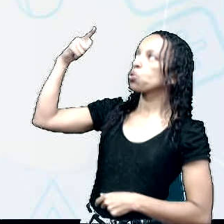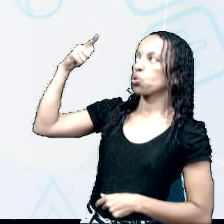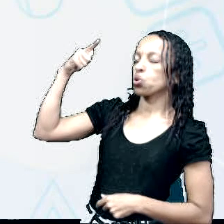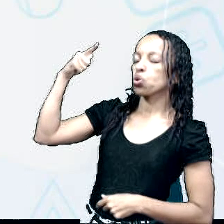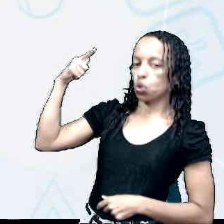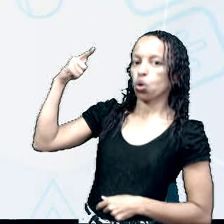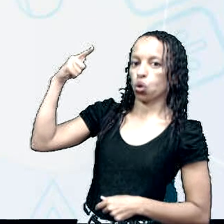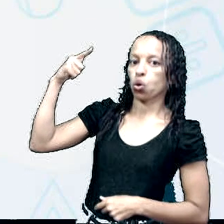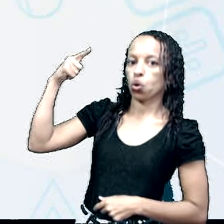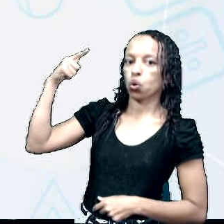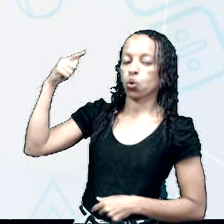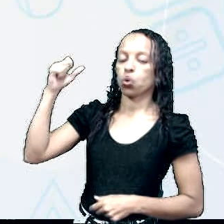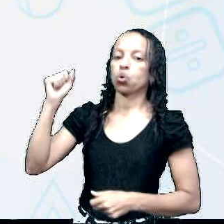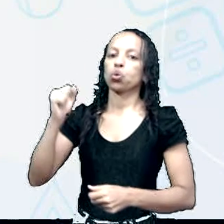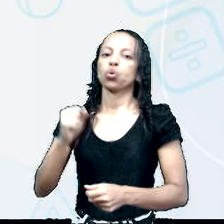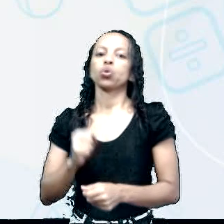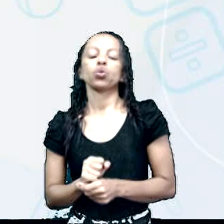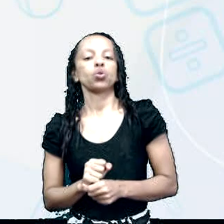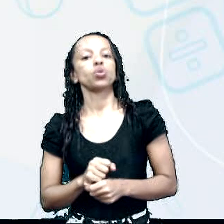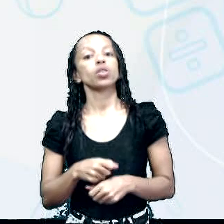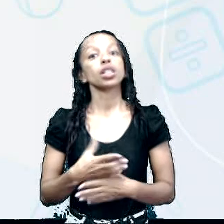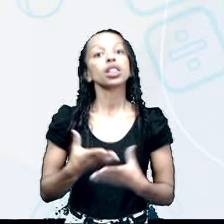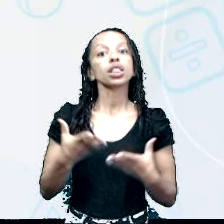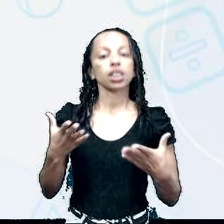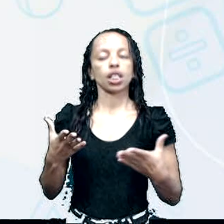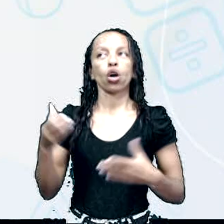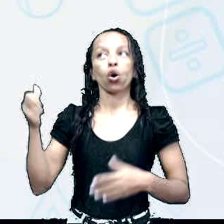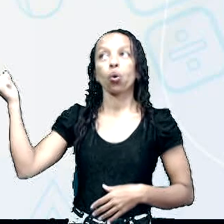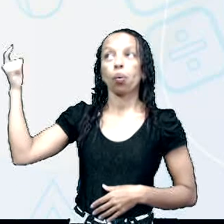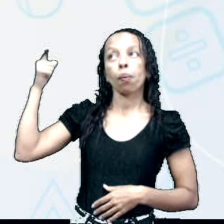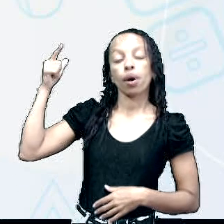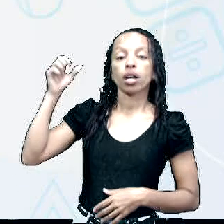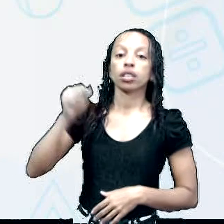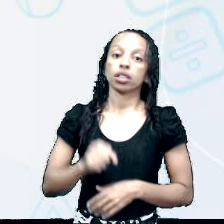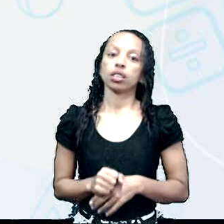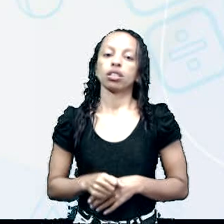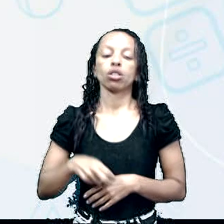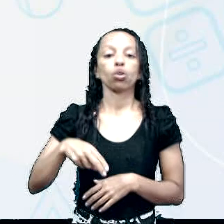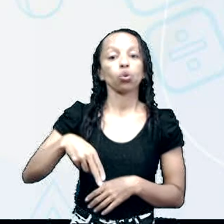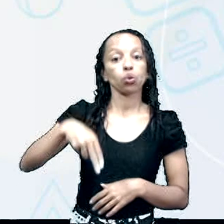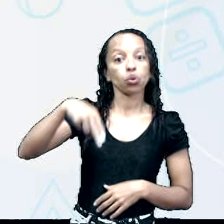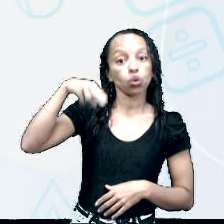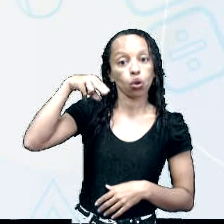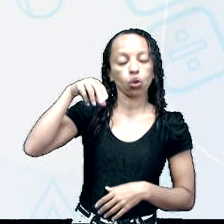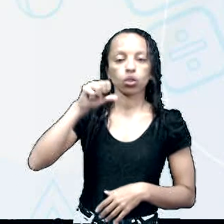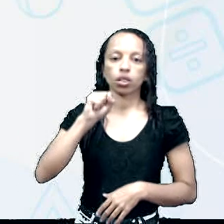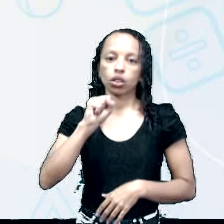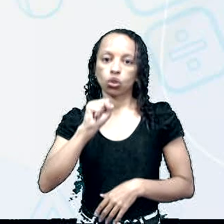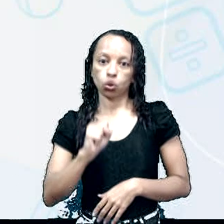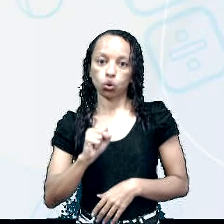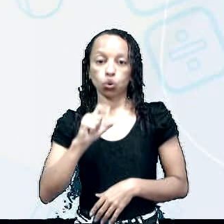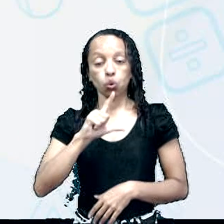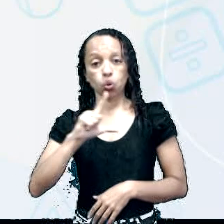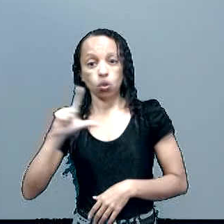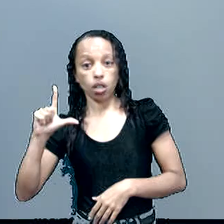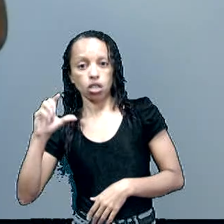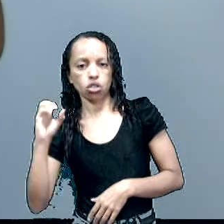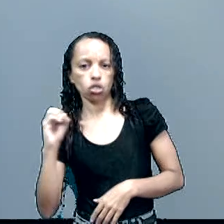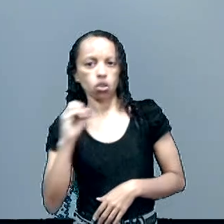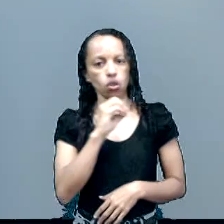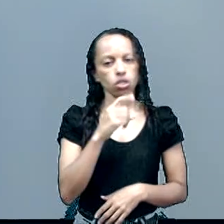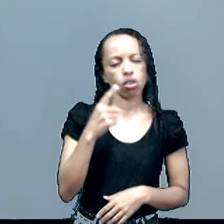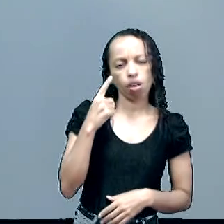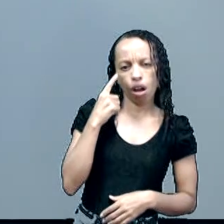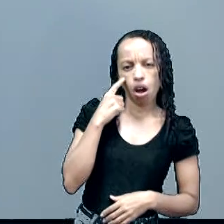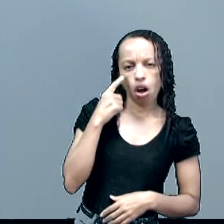temos um o que vão ser Norte sul leste ou oeste observa aí o que tá na